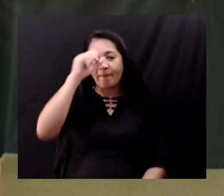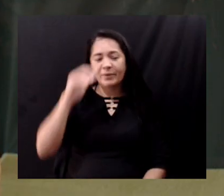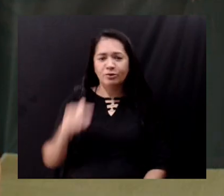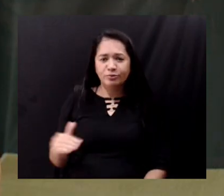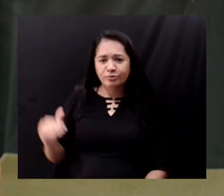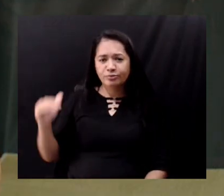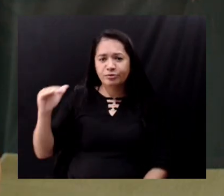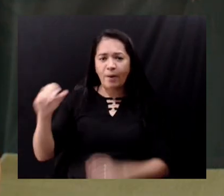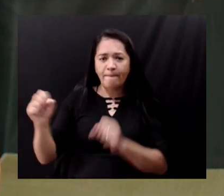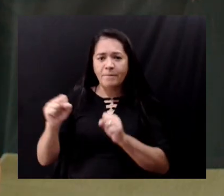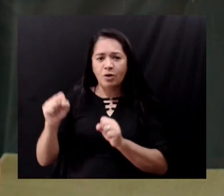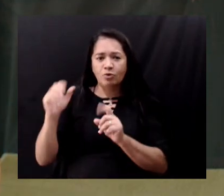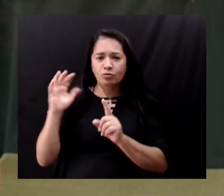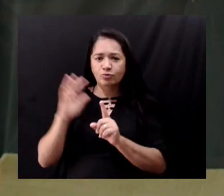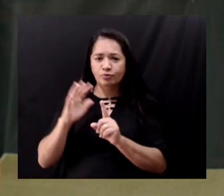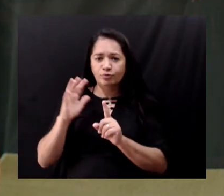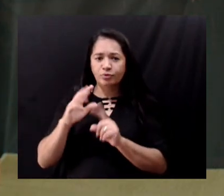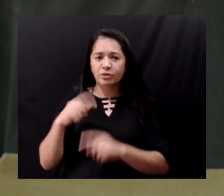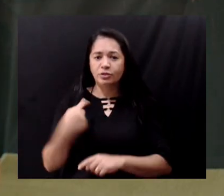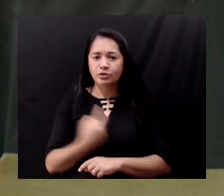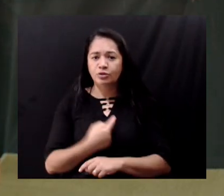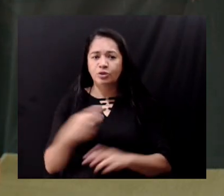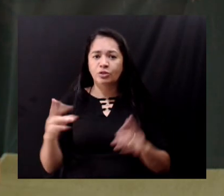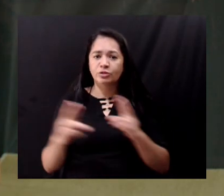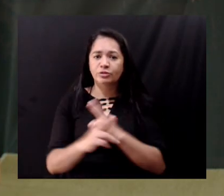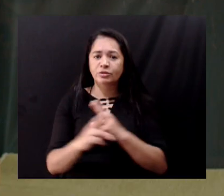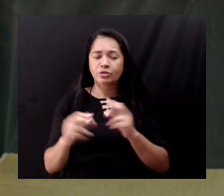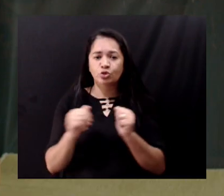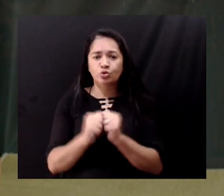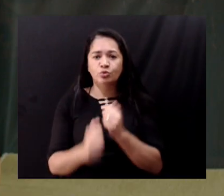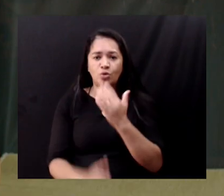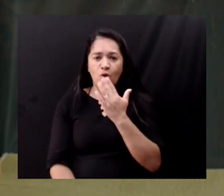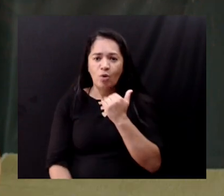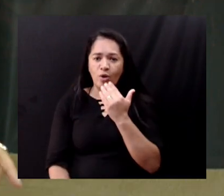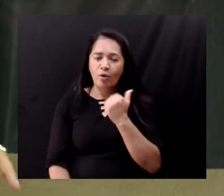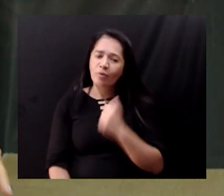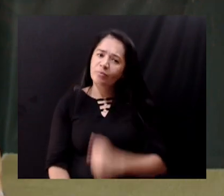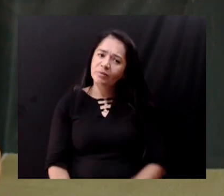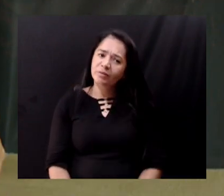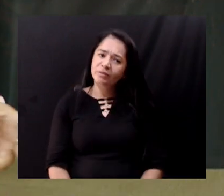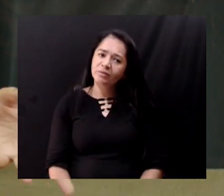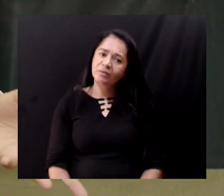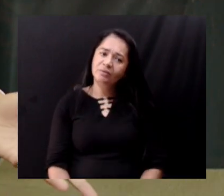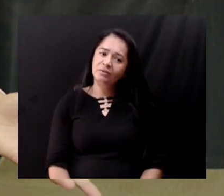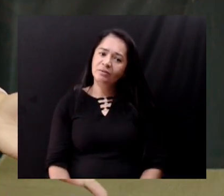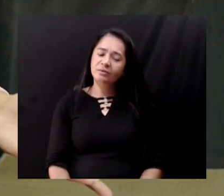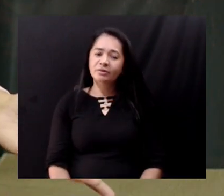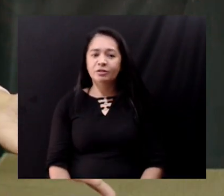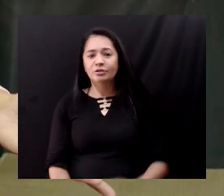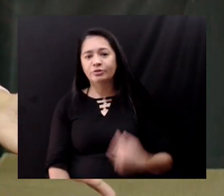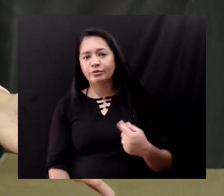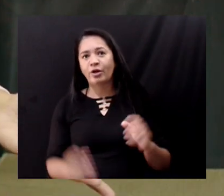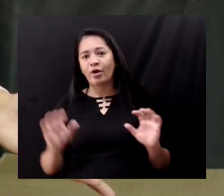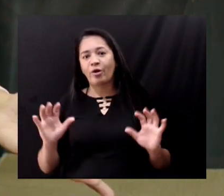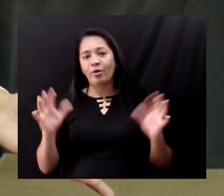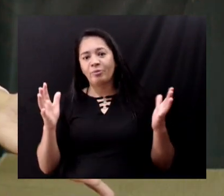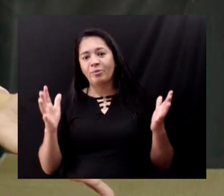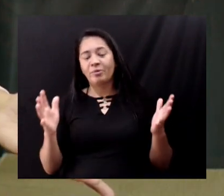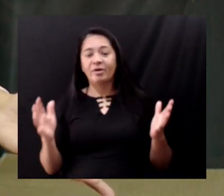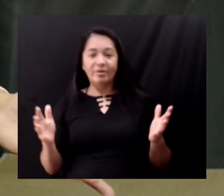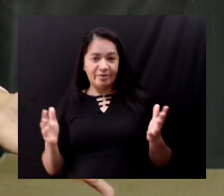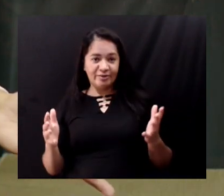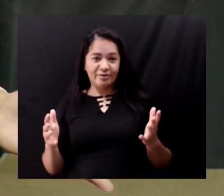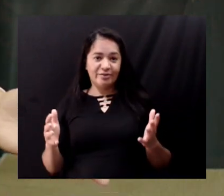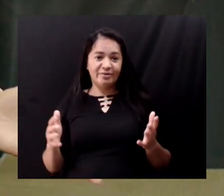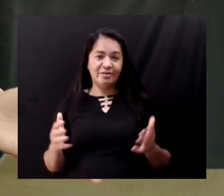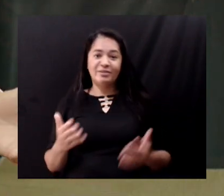nossa relação com a comida? É o que você havia dito também, né? A gente comemora, e para a gente comemorar, a gente come.